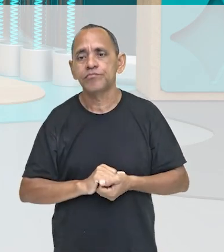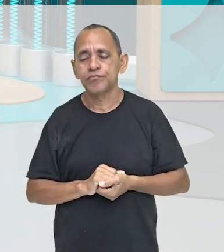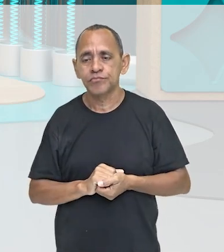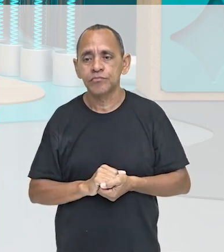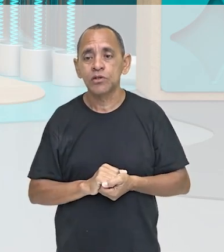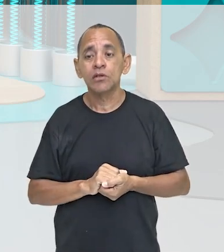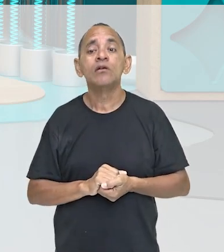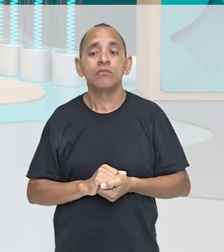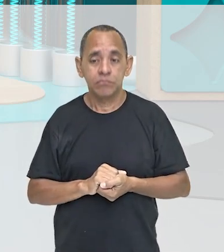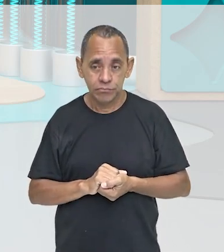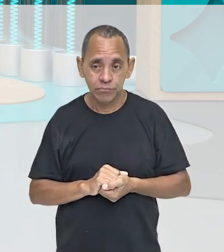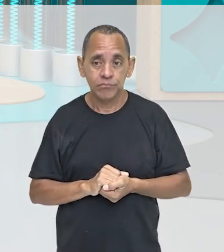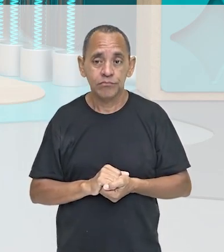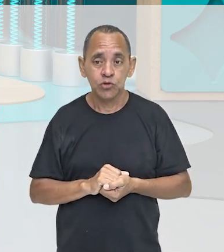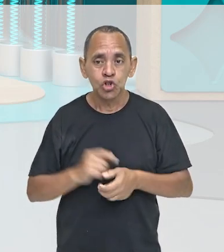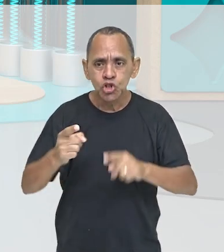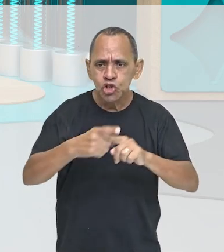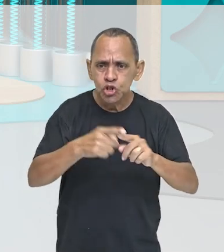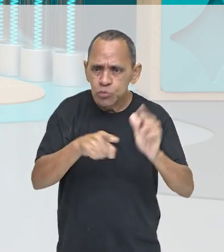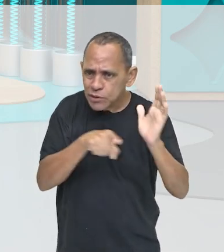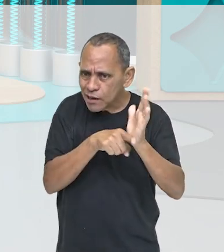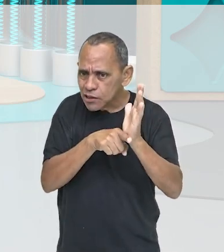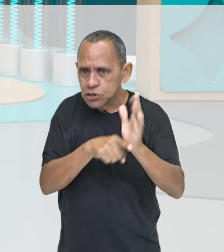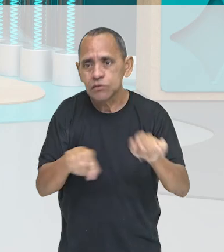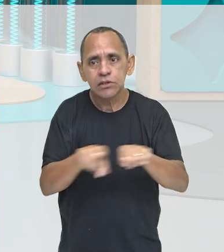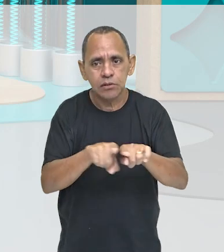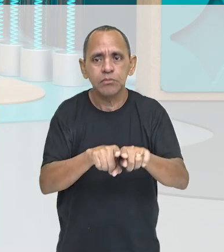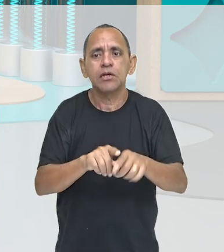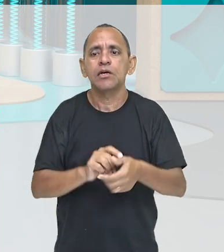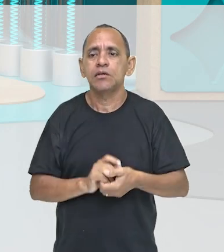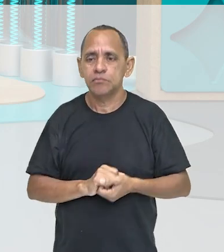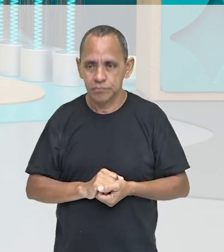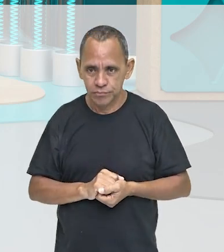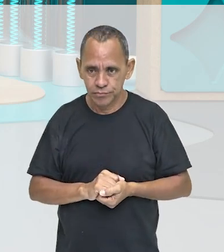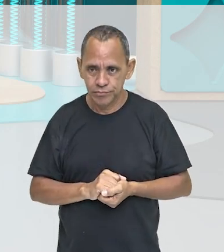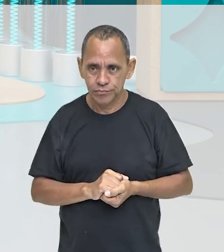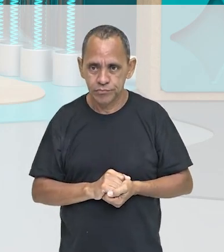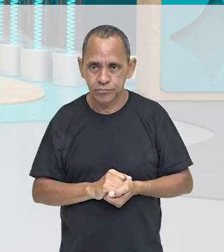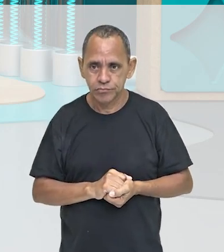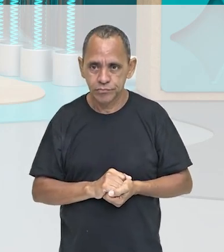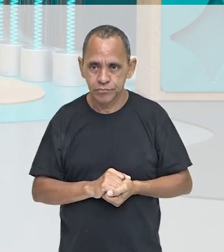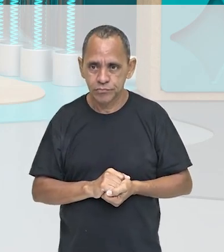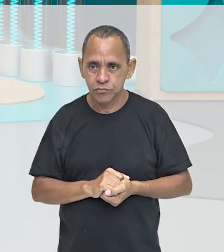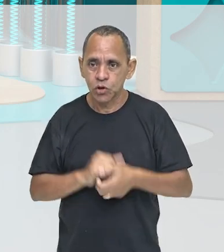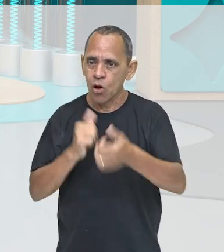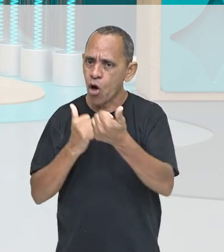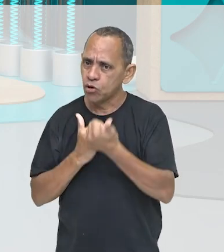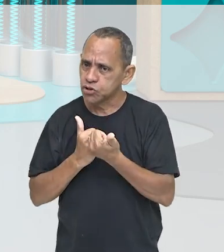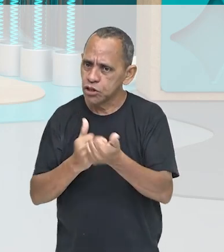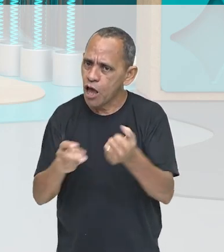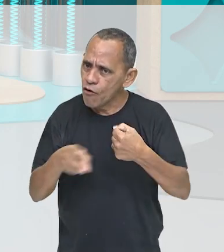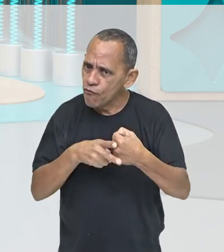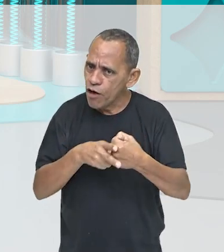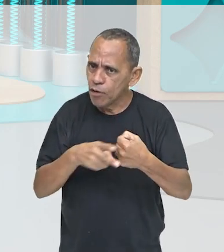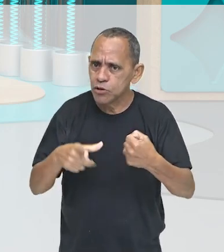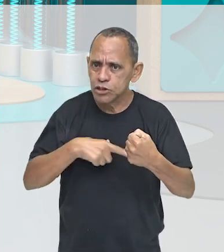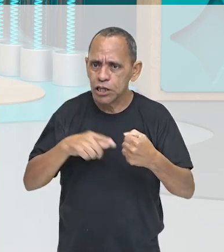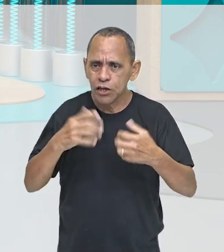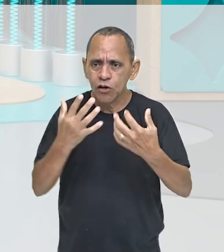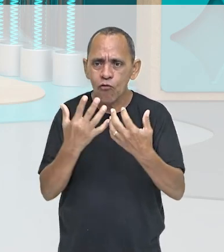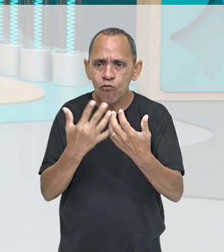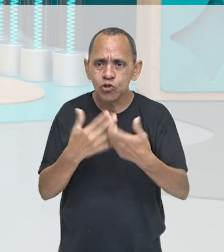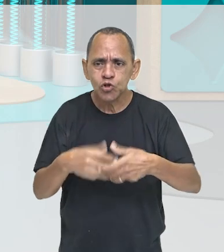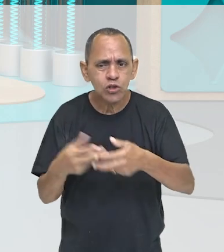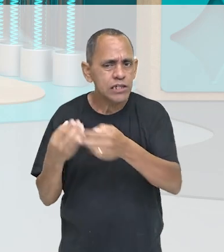que recebe o not, que é o indicativo de negação. Tá certo? Então o verbo auxiliar, ele desempenha funções muito